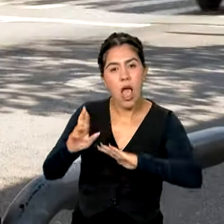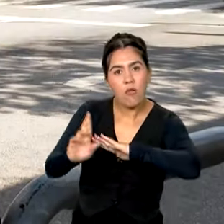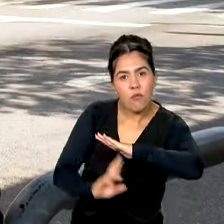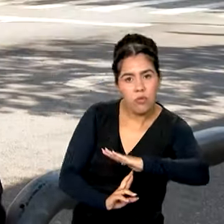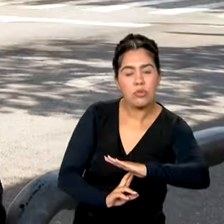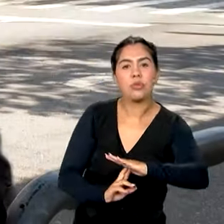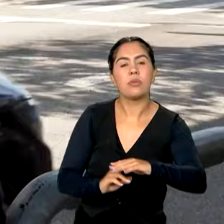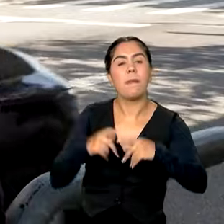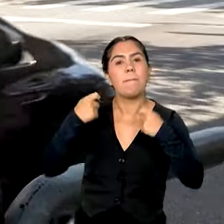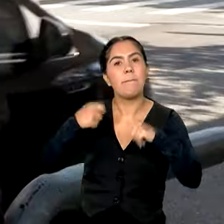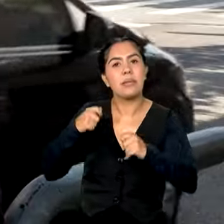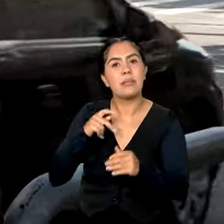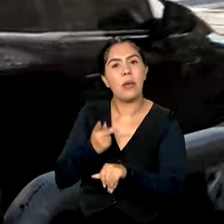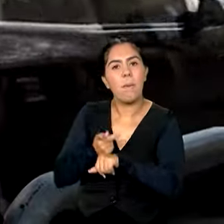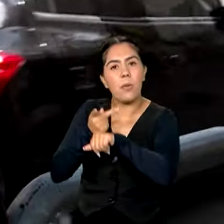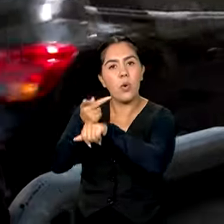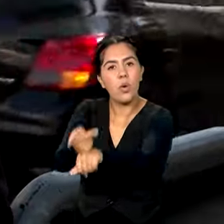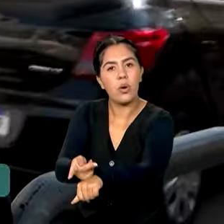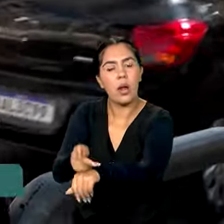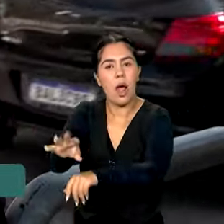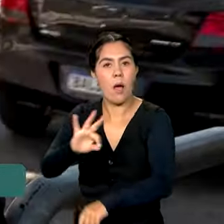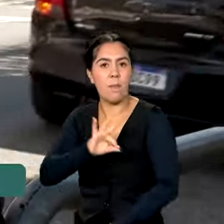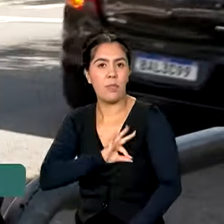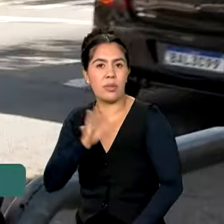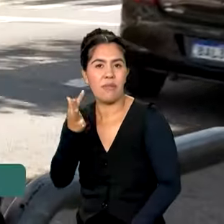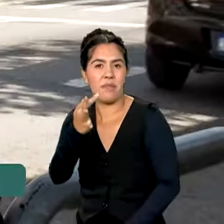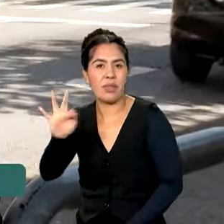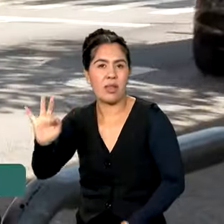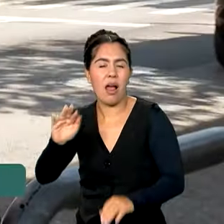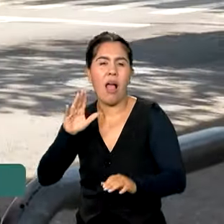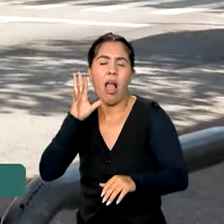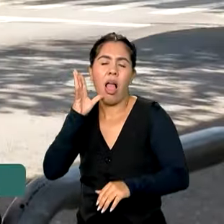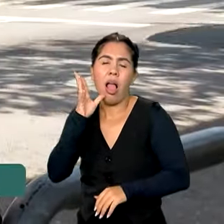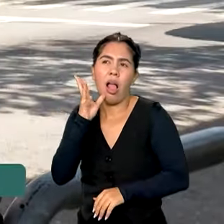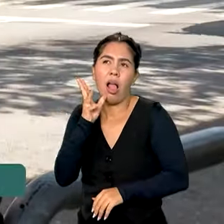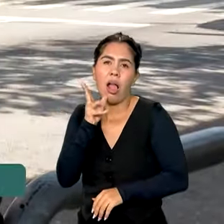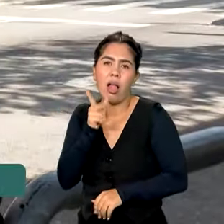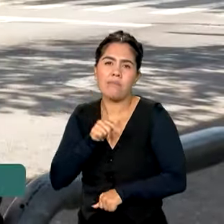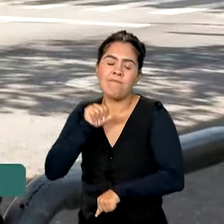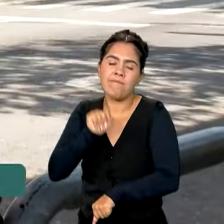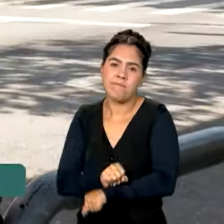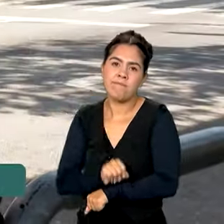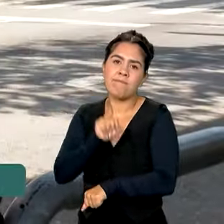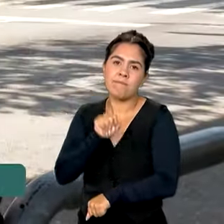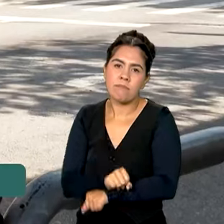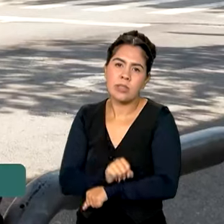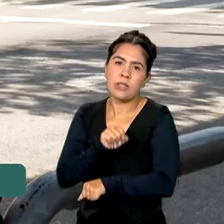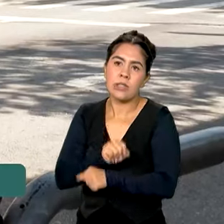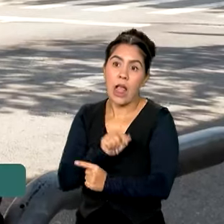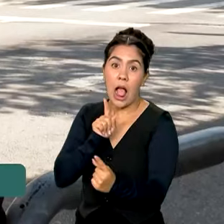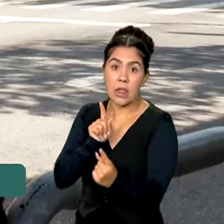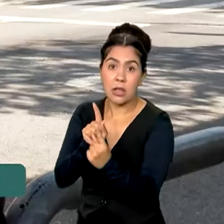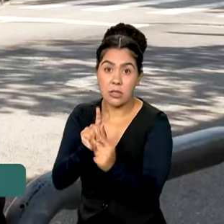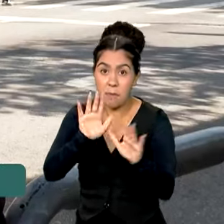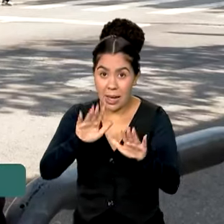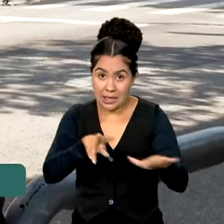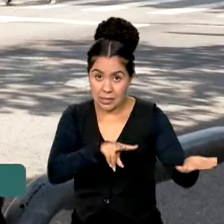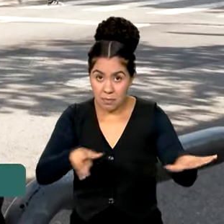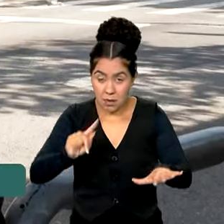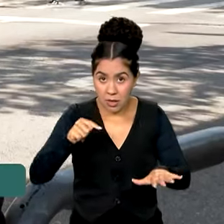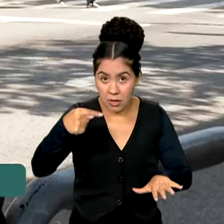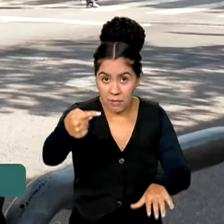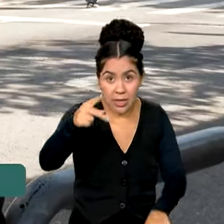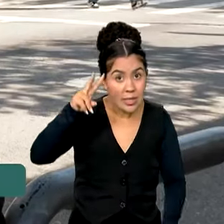da Polícia Federal e, às vezes, passa longas horas à espera de atendimento. Mas, a partir da próxima semana, segunda-feira,